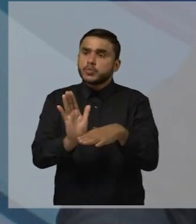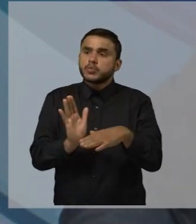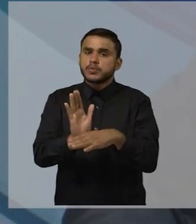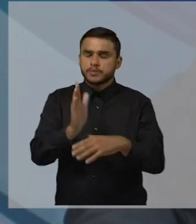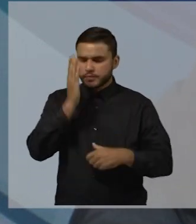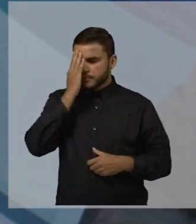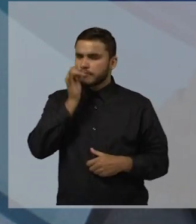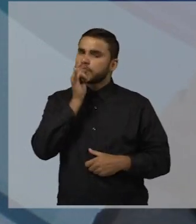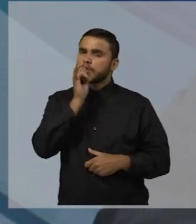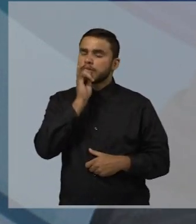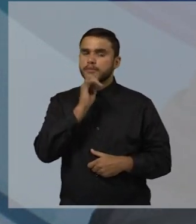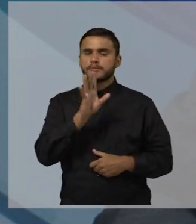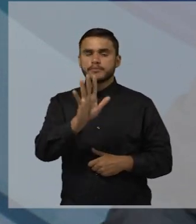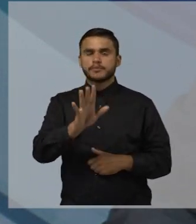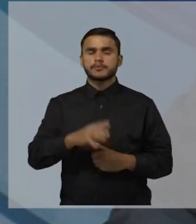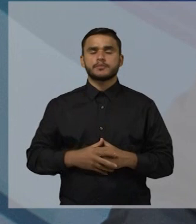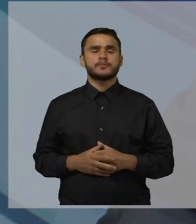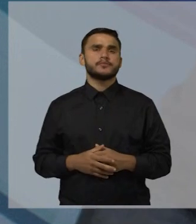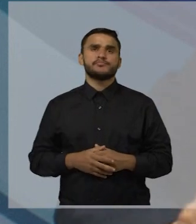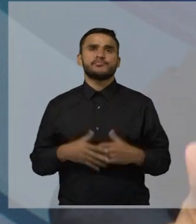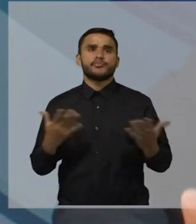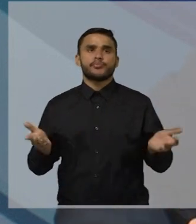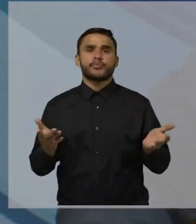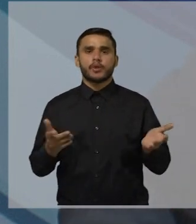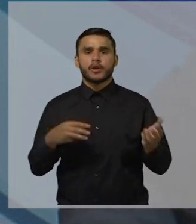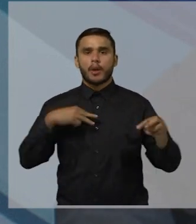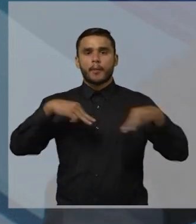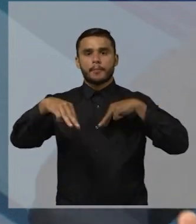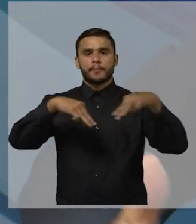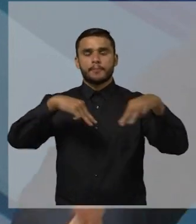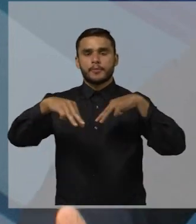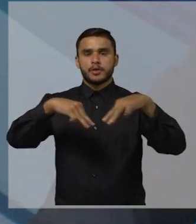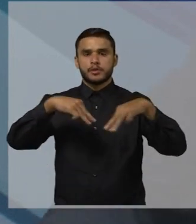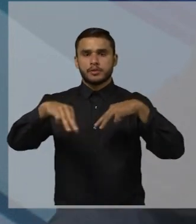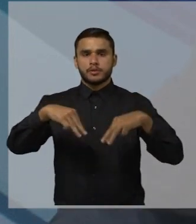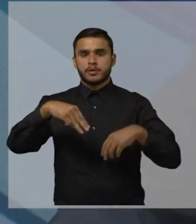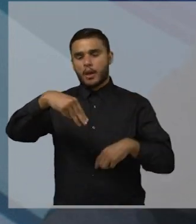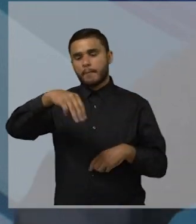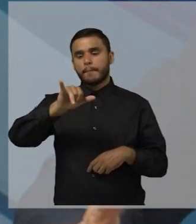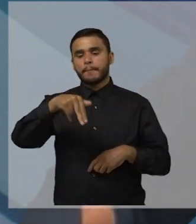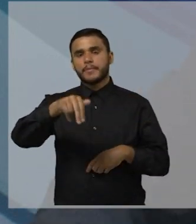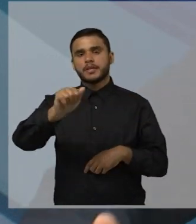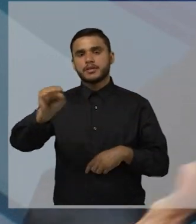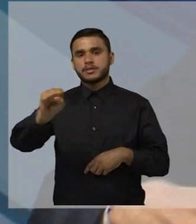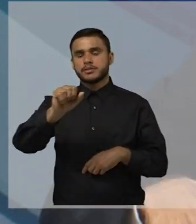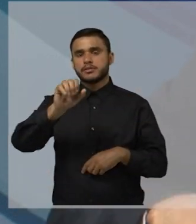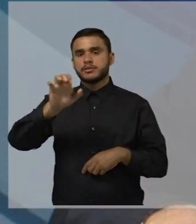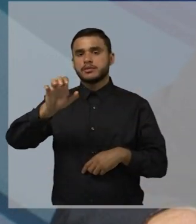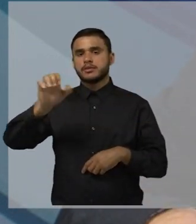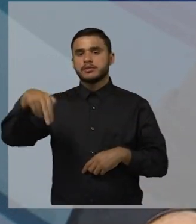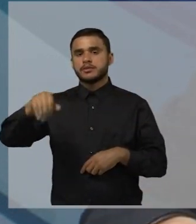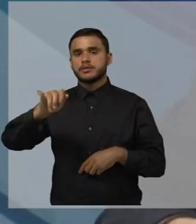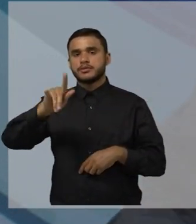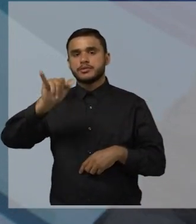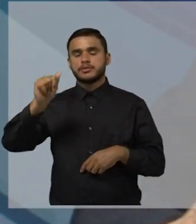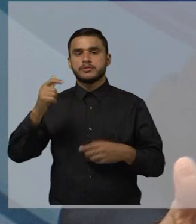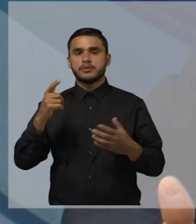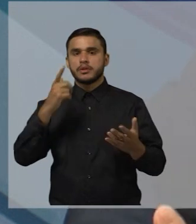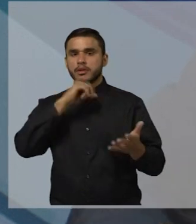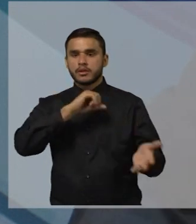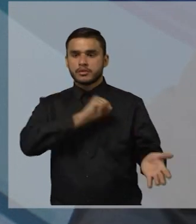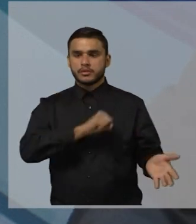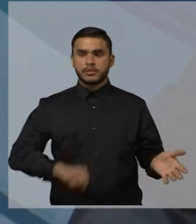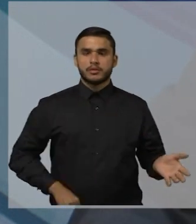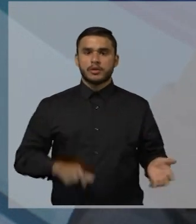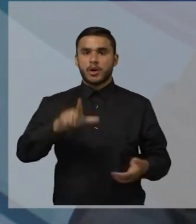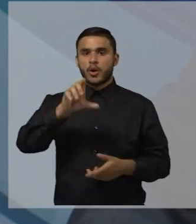caso, por exemplo, qual é o critério para nomear-se o ministro das Minas e Energias, o senador Lobão? O político foi